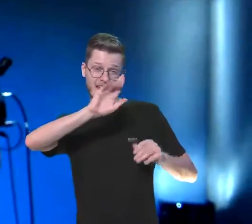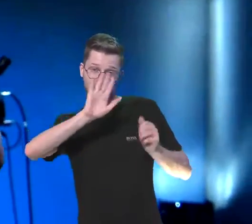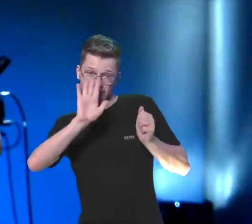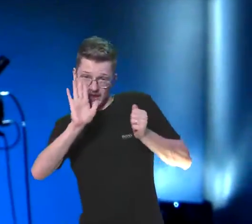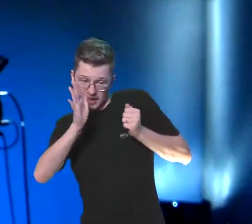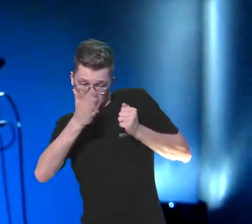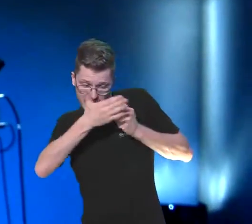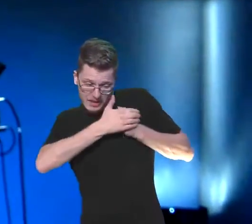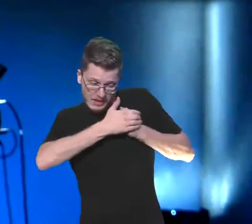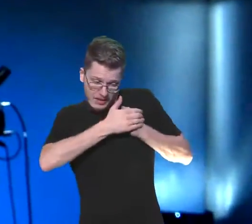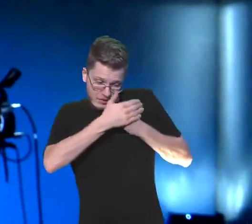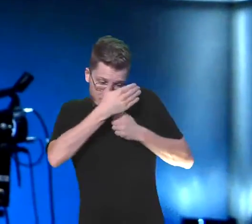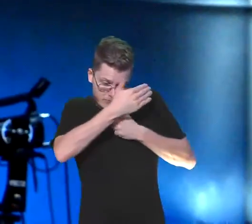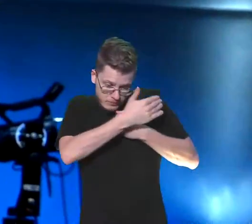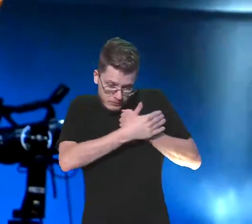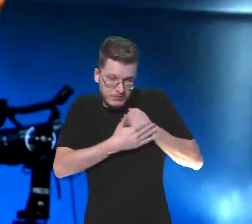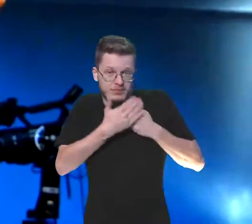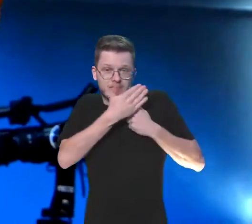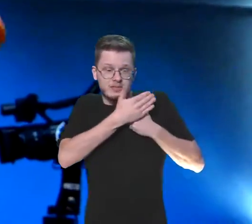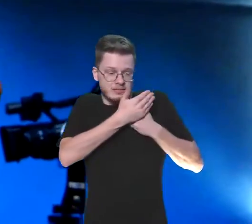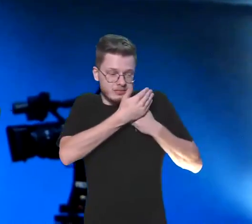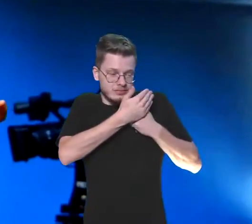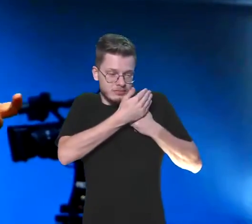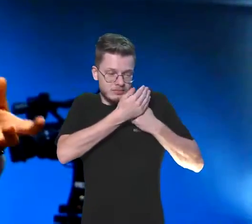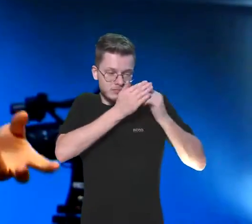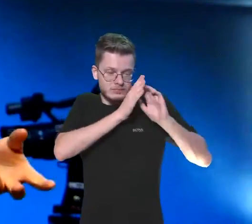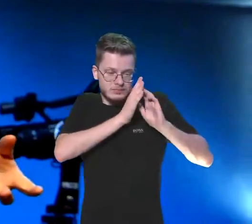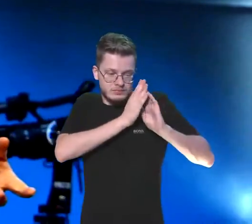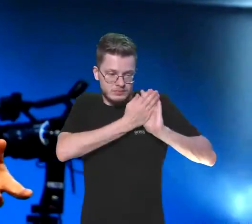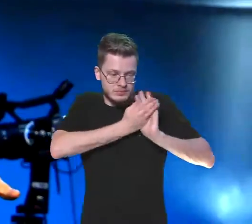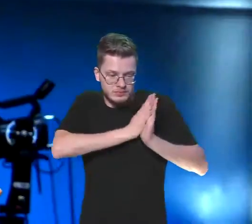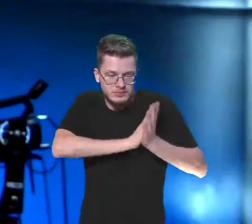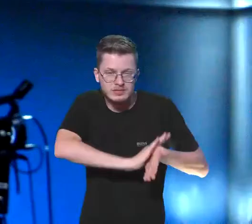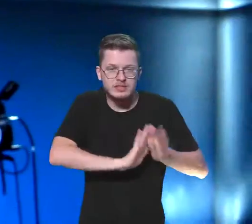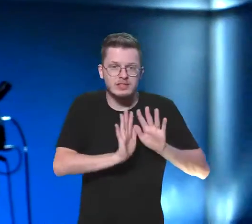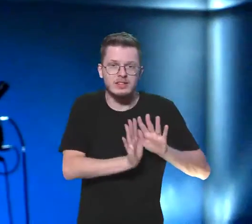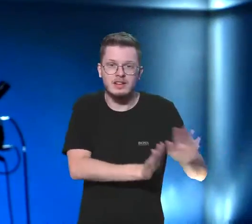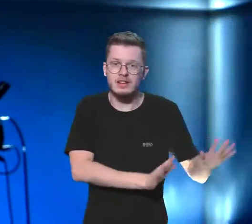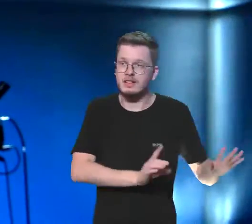da maquiagem foi removida para que o Senhor pudesse agir.